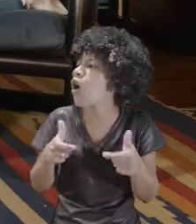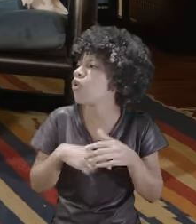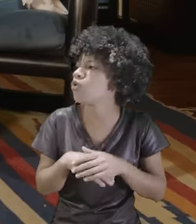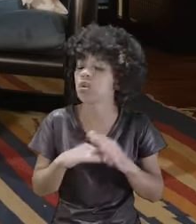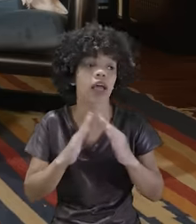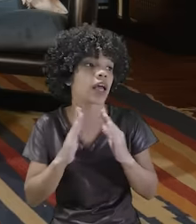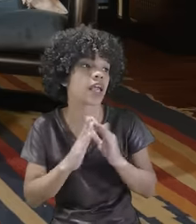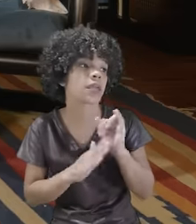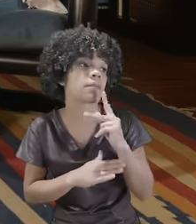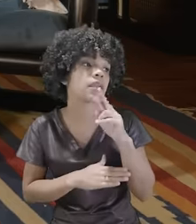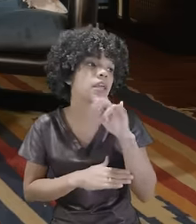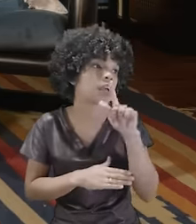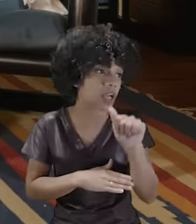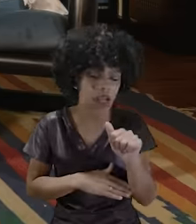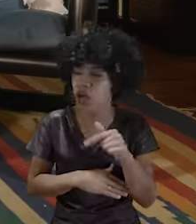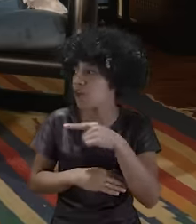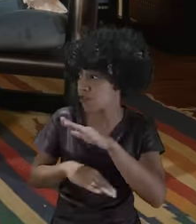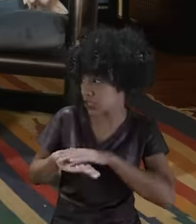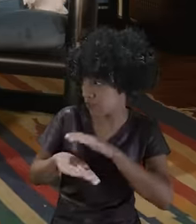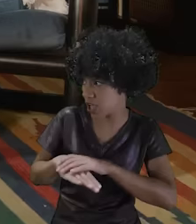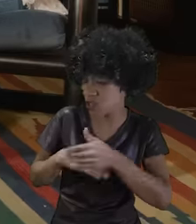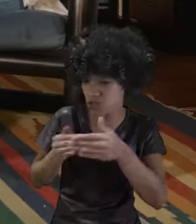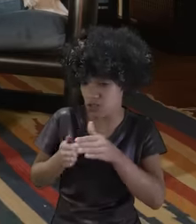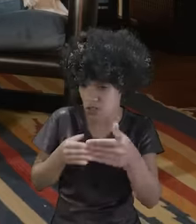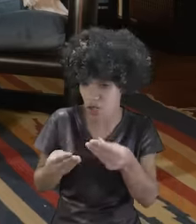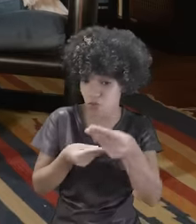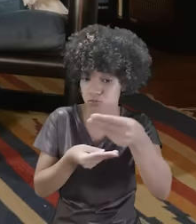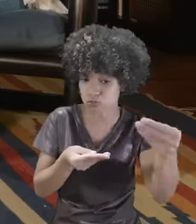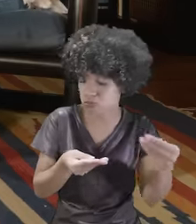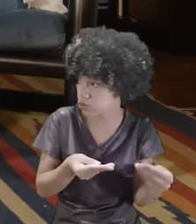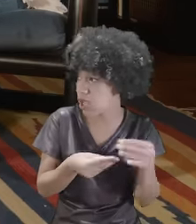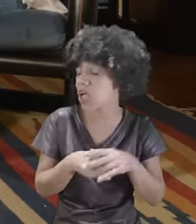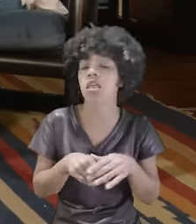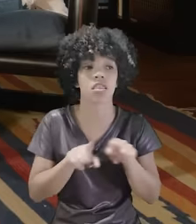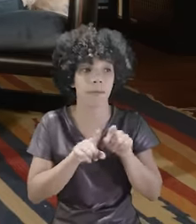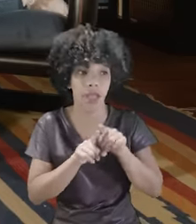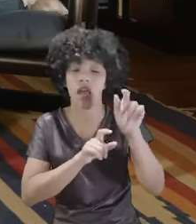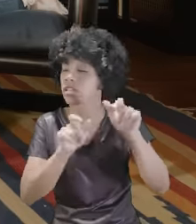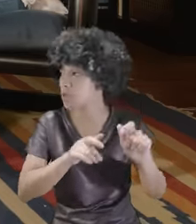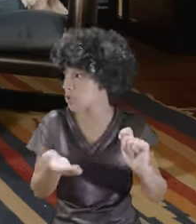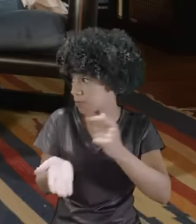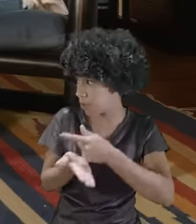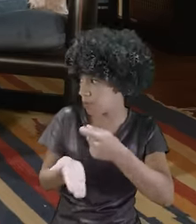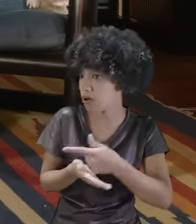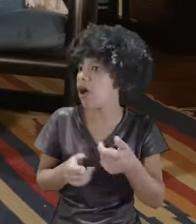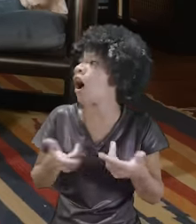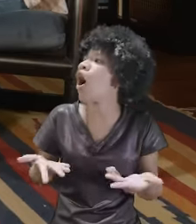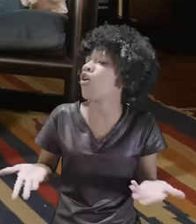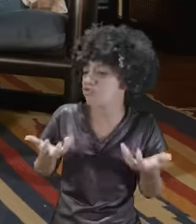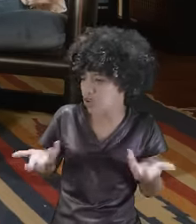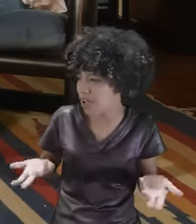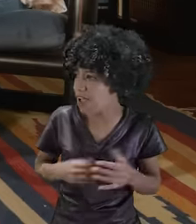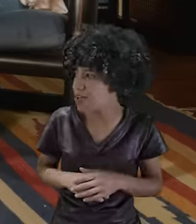na minha casa na Ipiranga você faz e você entrega faz entrega e as pessoas vêm retirar comigo fala não fala onde é que é que